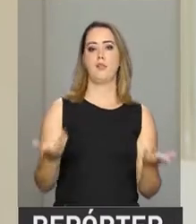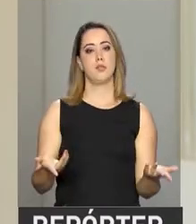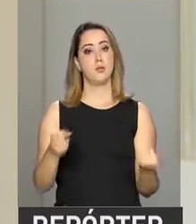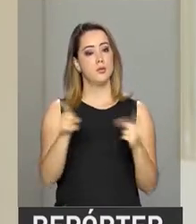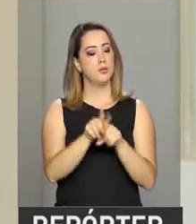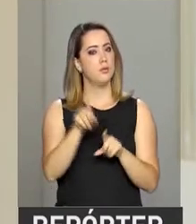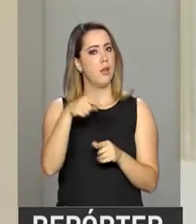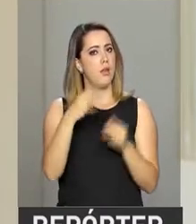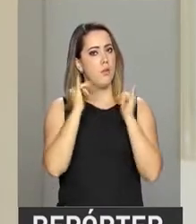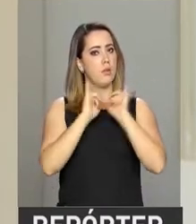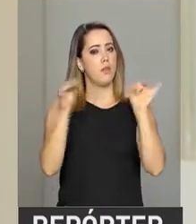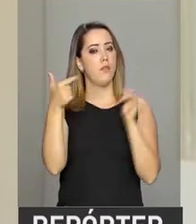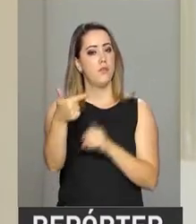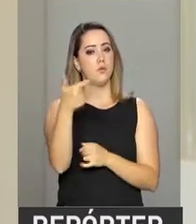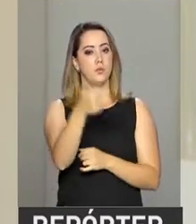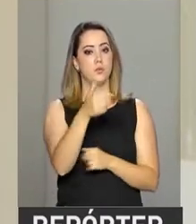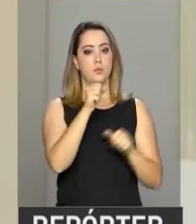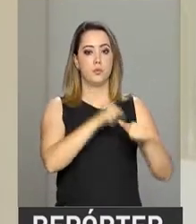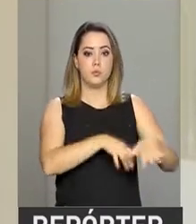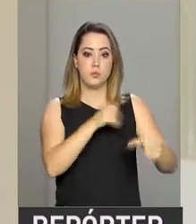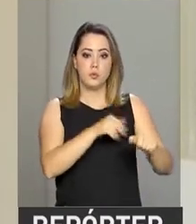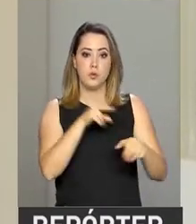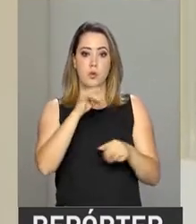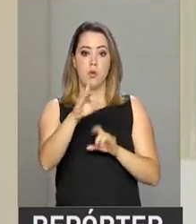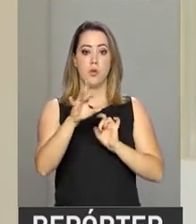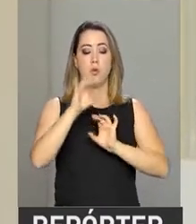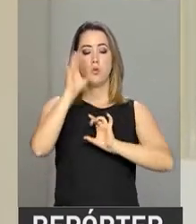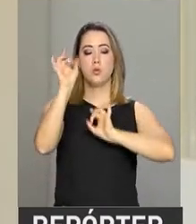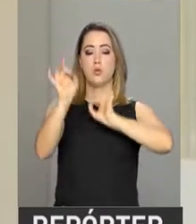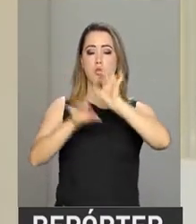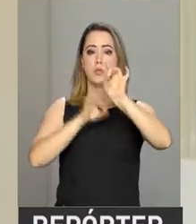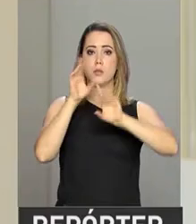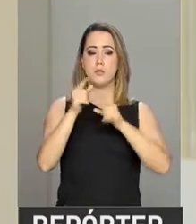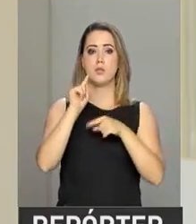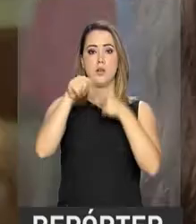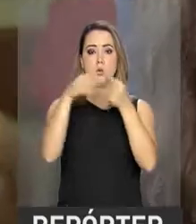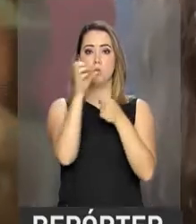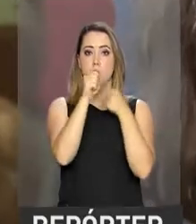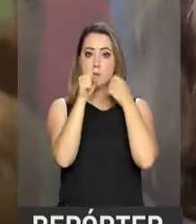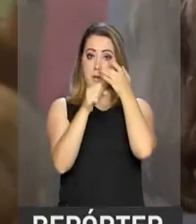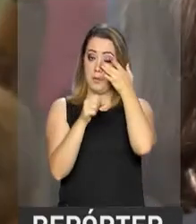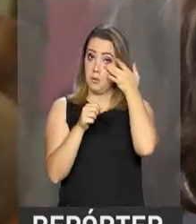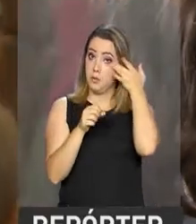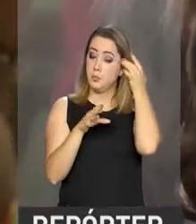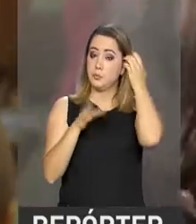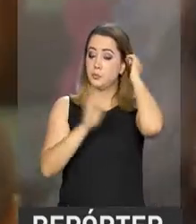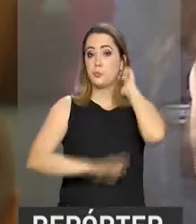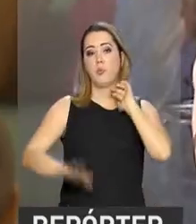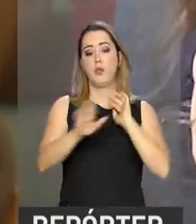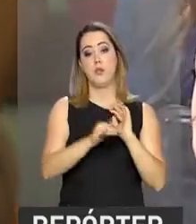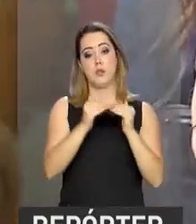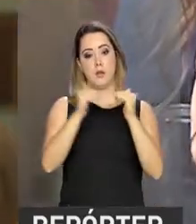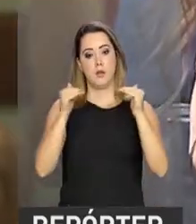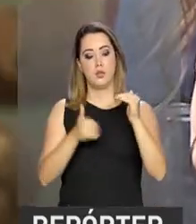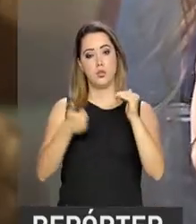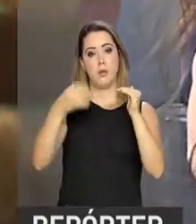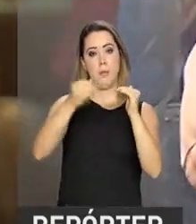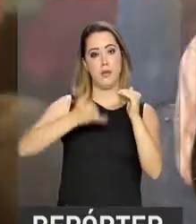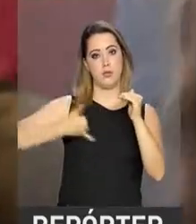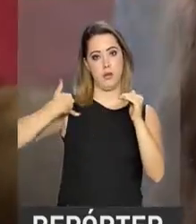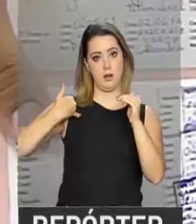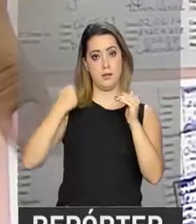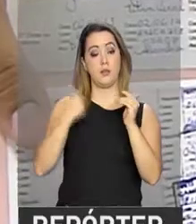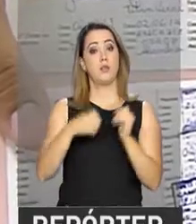campanha vai até o dia 22 de setembro eo dia d será no próximo sábado às crianças menores de 10 anos podem